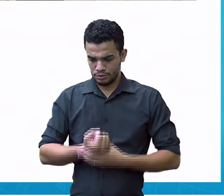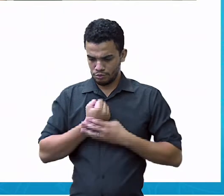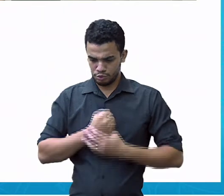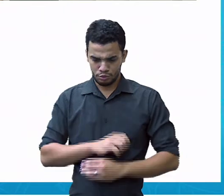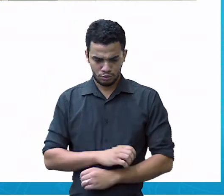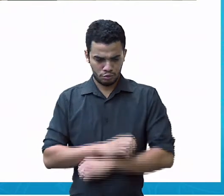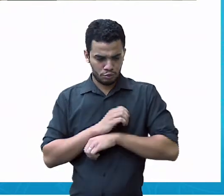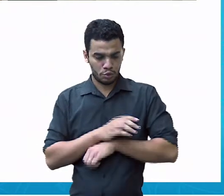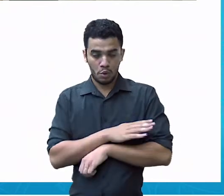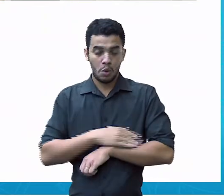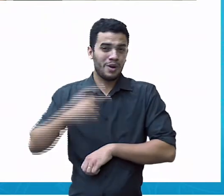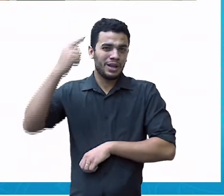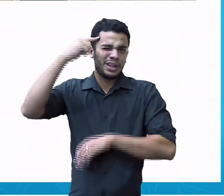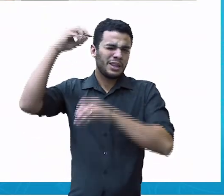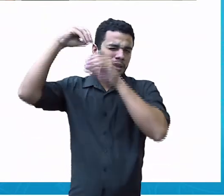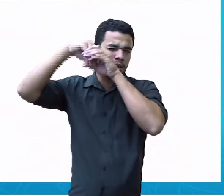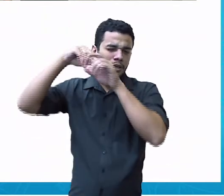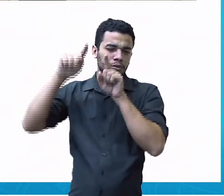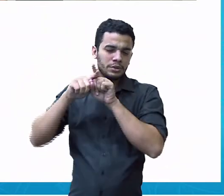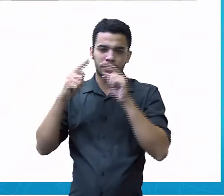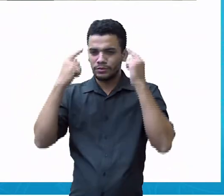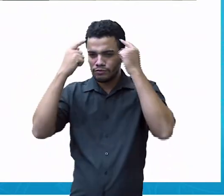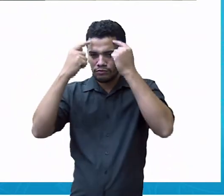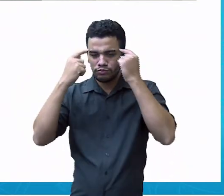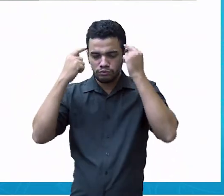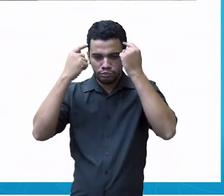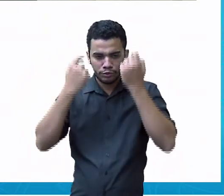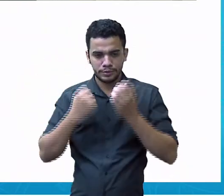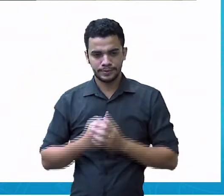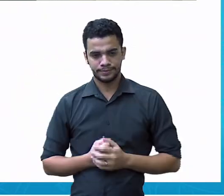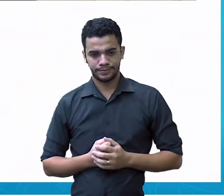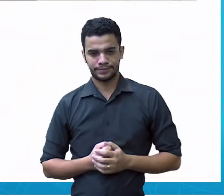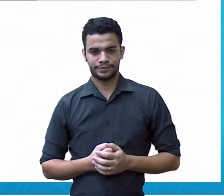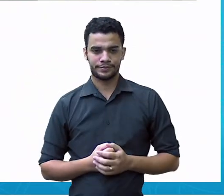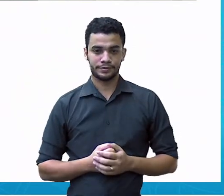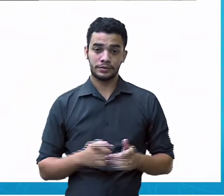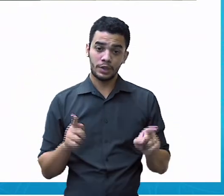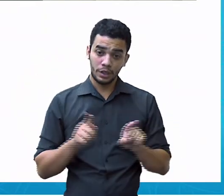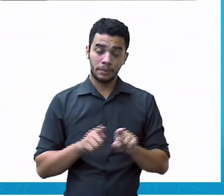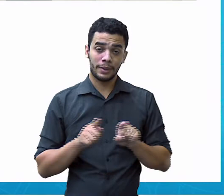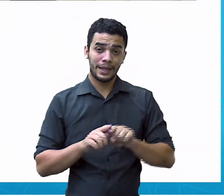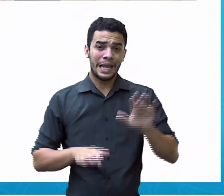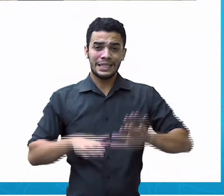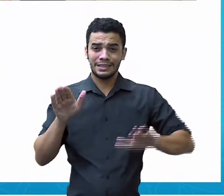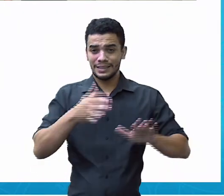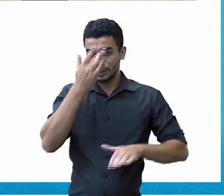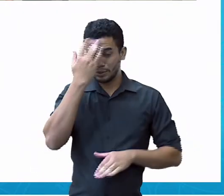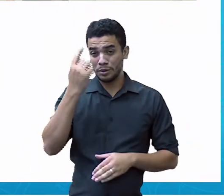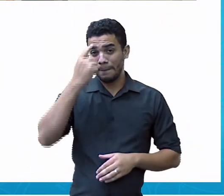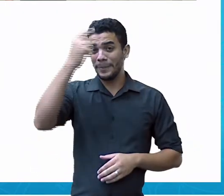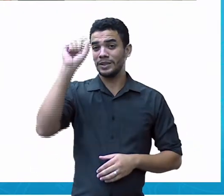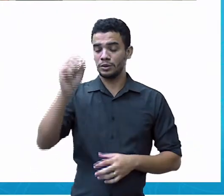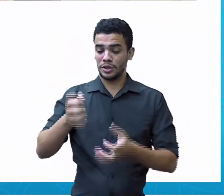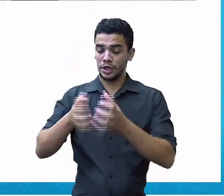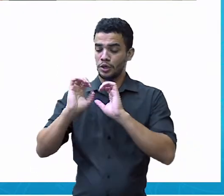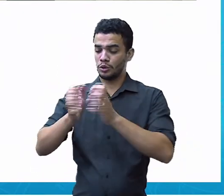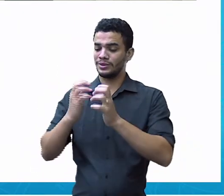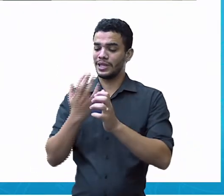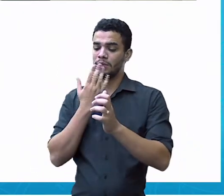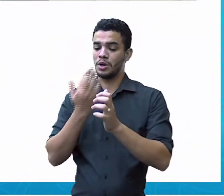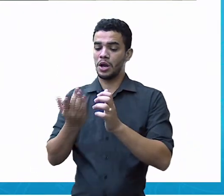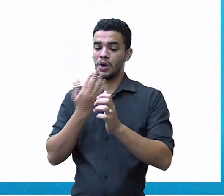tom rosado. O cérebro humano tem a mesma